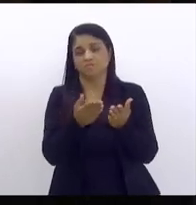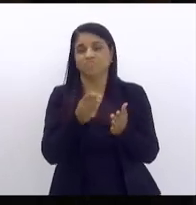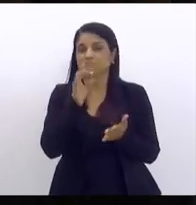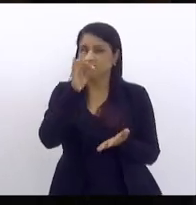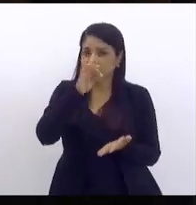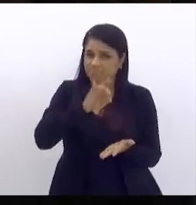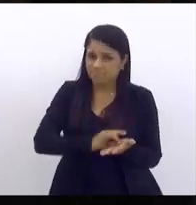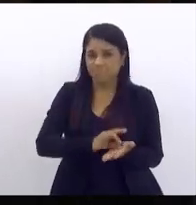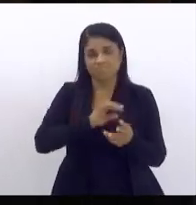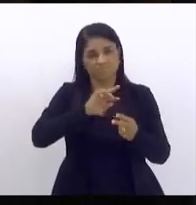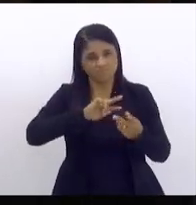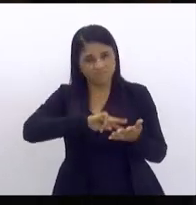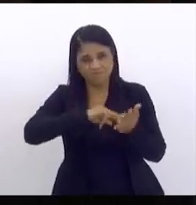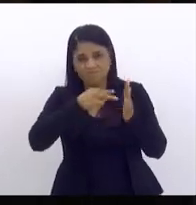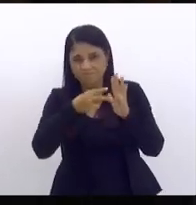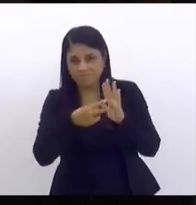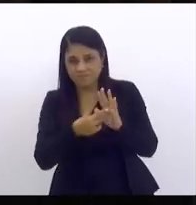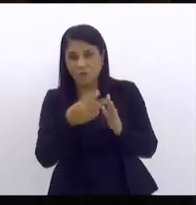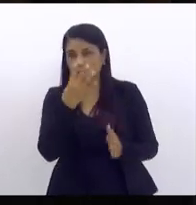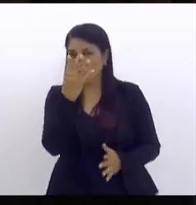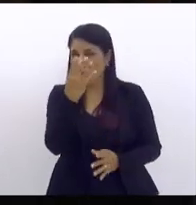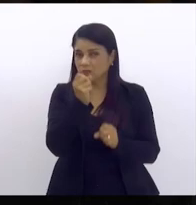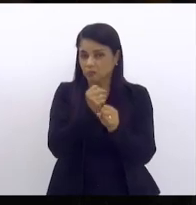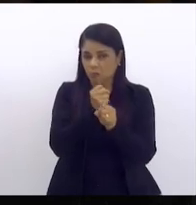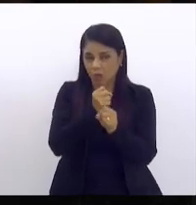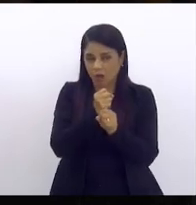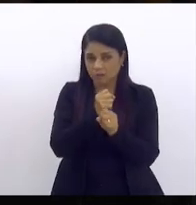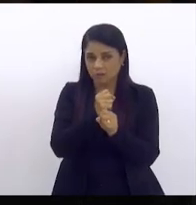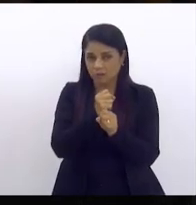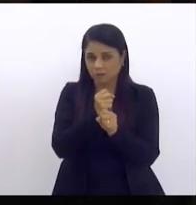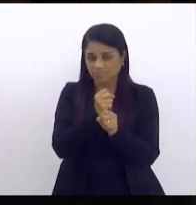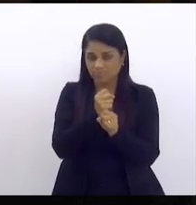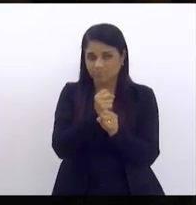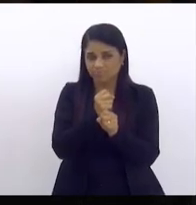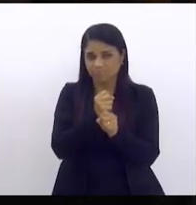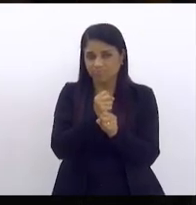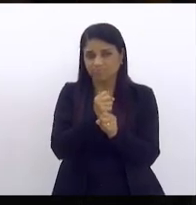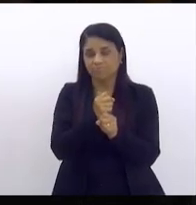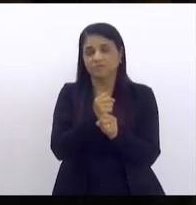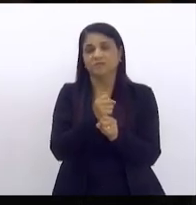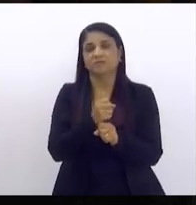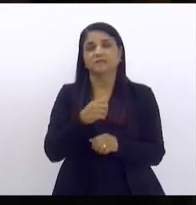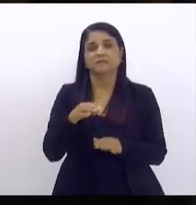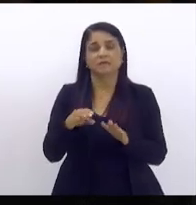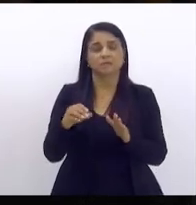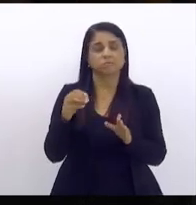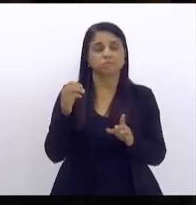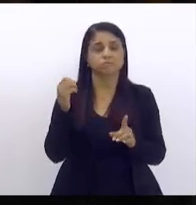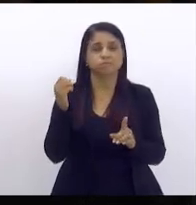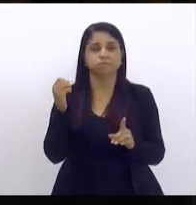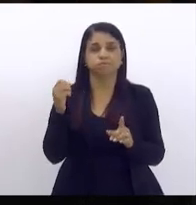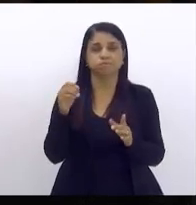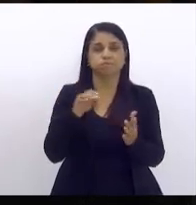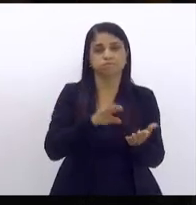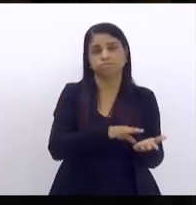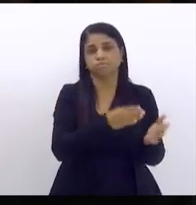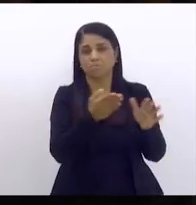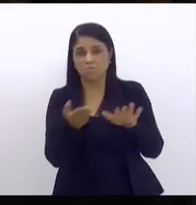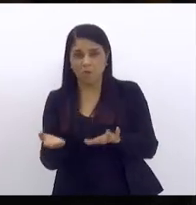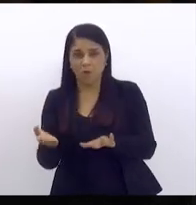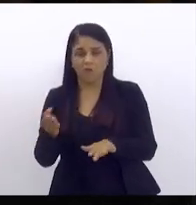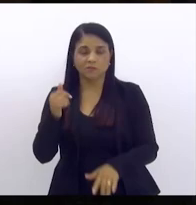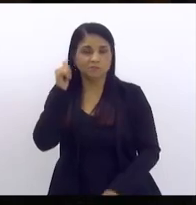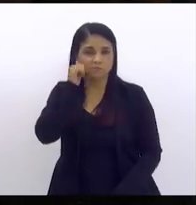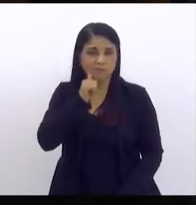que hoje, aos quatro anos depois do assassinato da menina Agatha Félix,